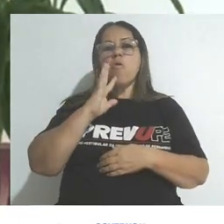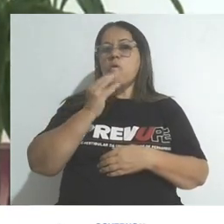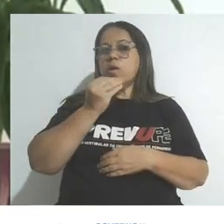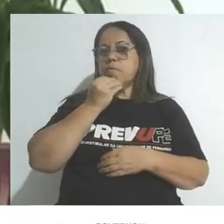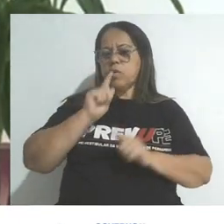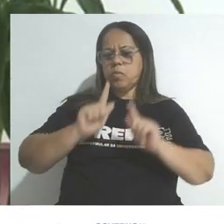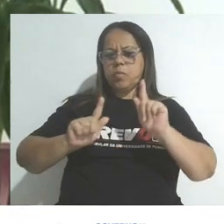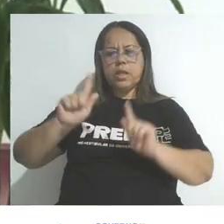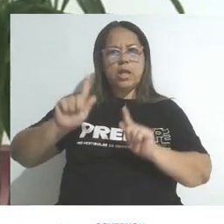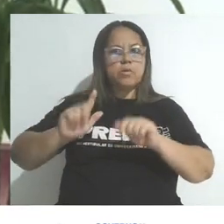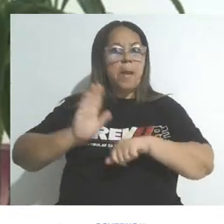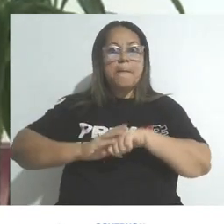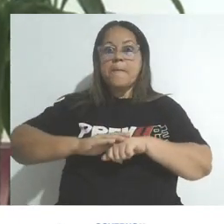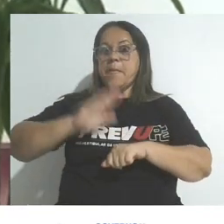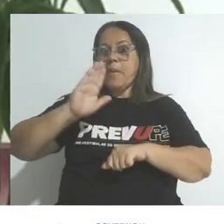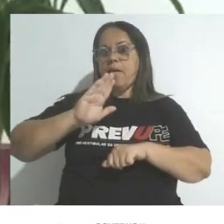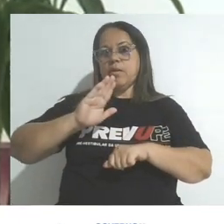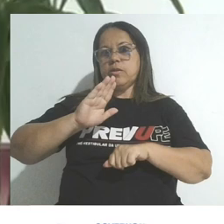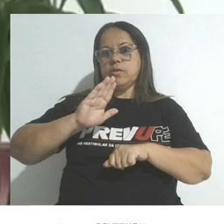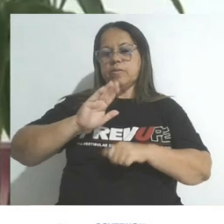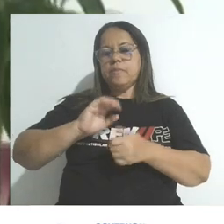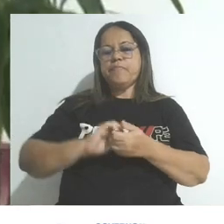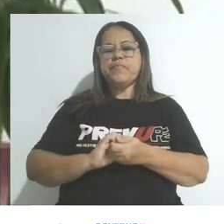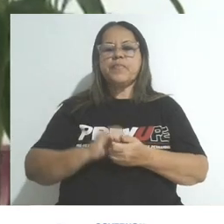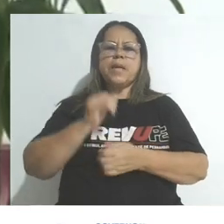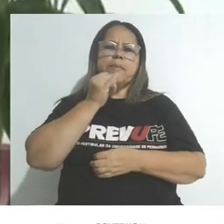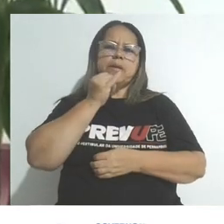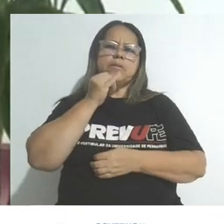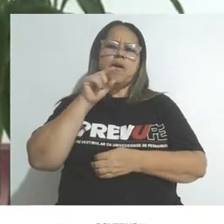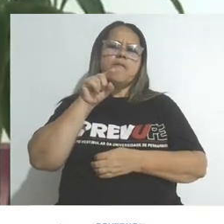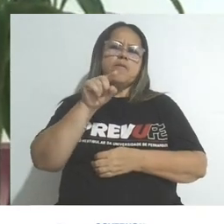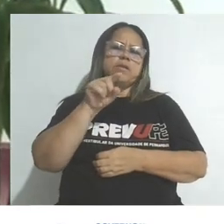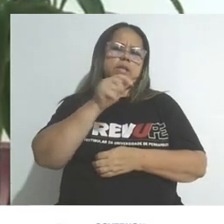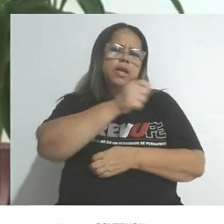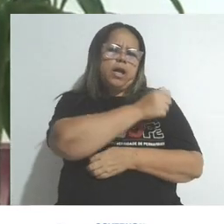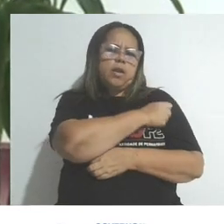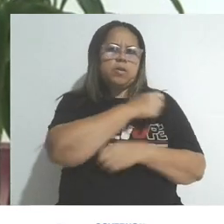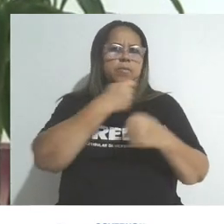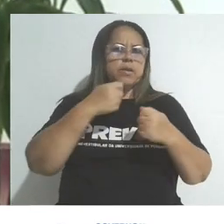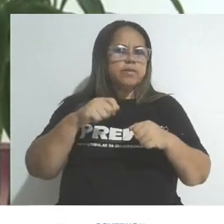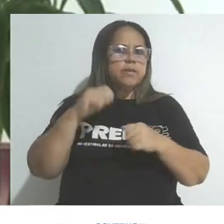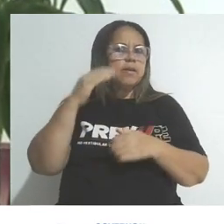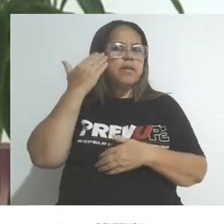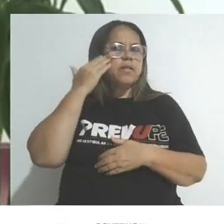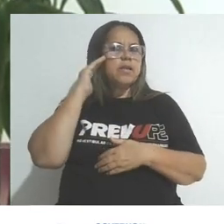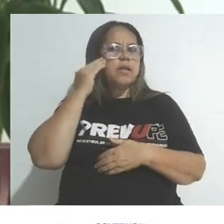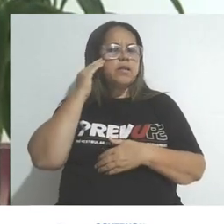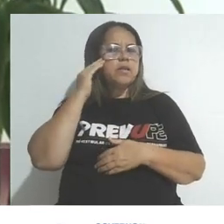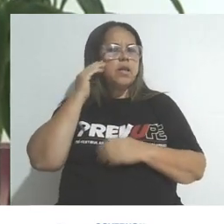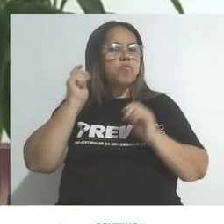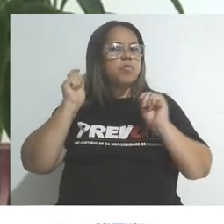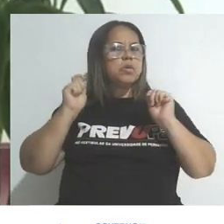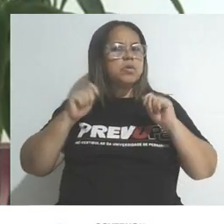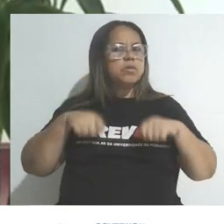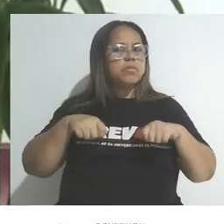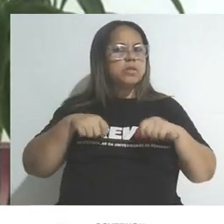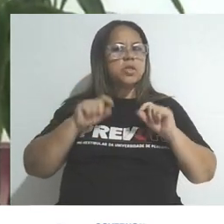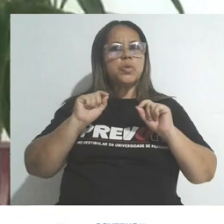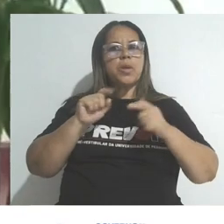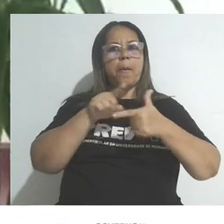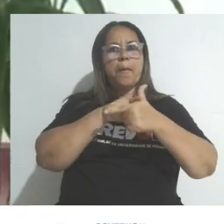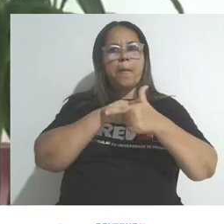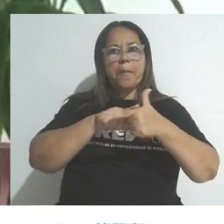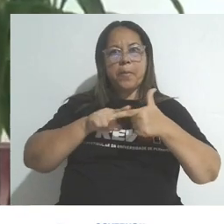muito mais além do que saber dessas medidas. Por exemplo, você que é aluno precisa compreender uma possibilidade do que é um